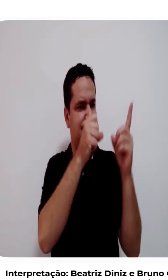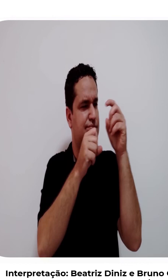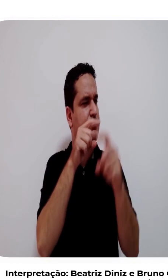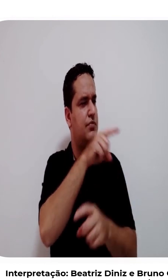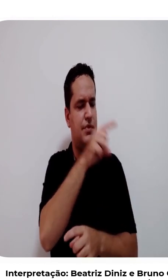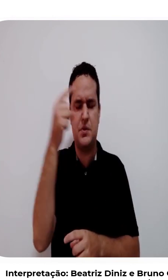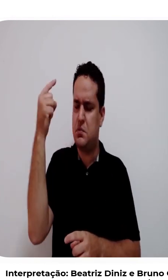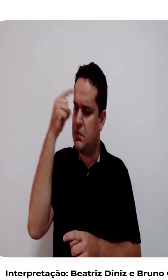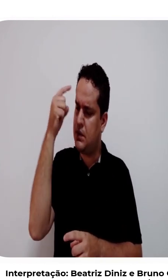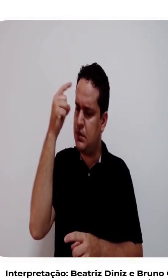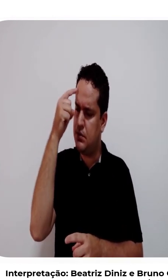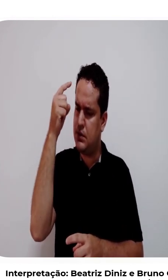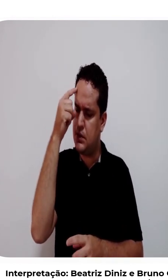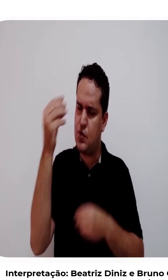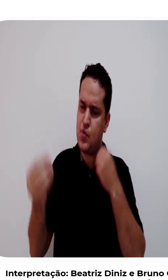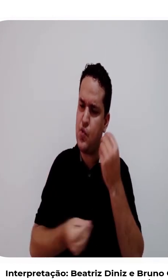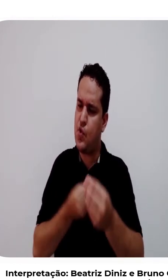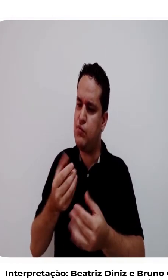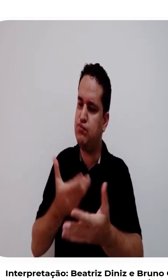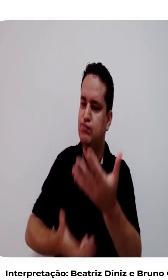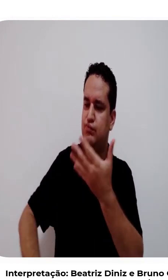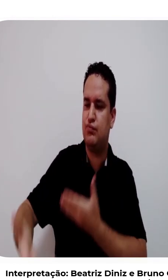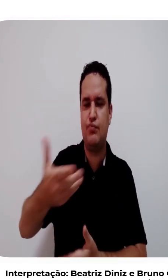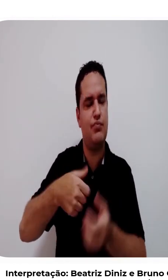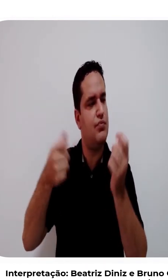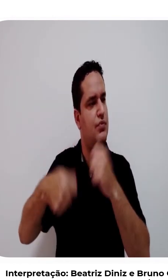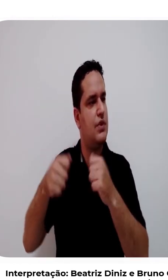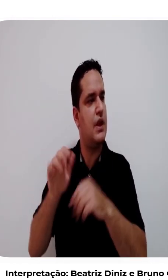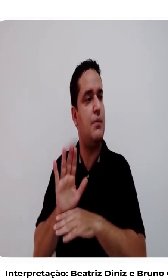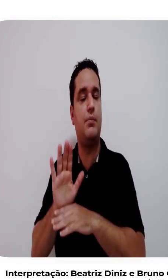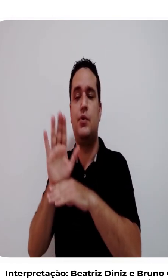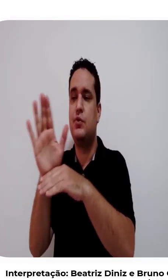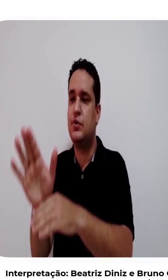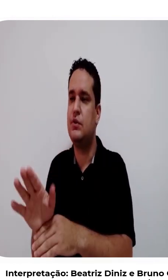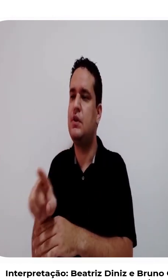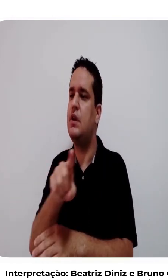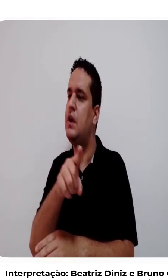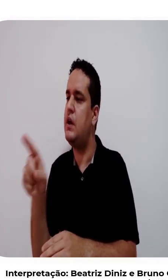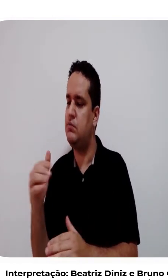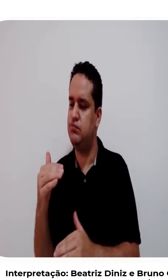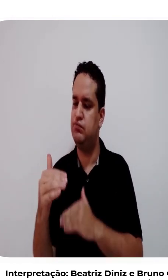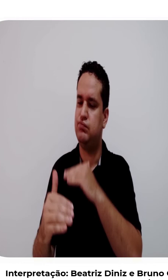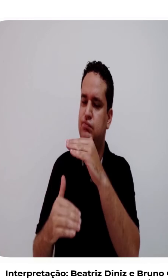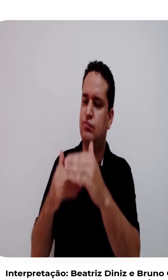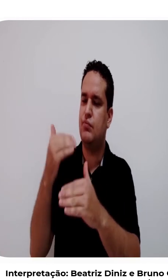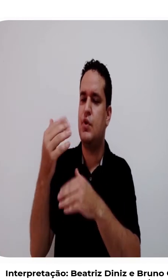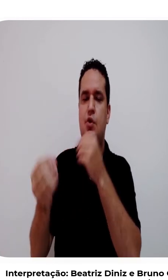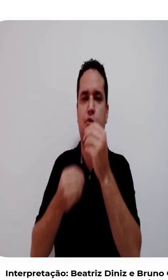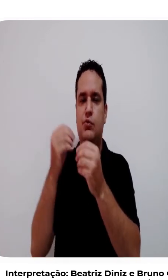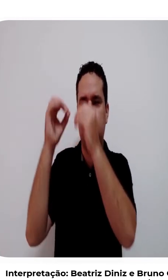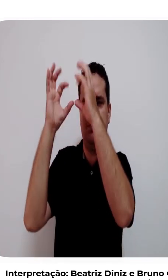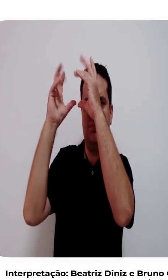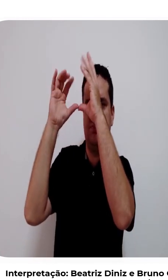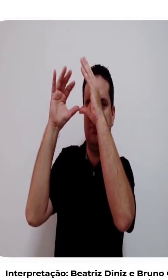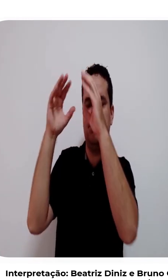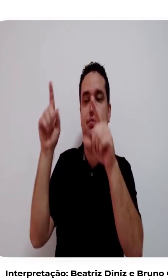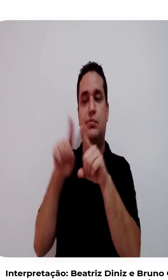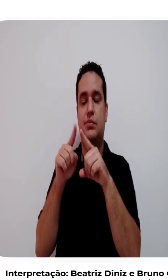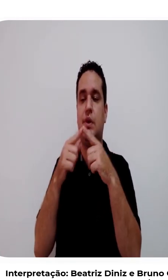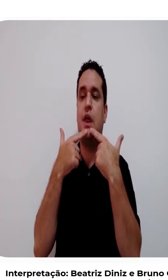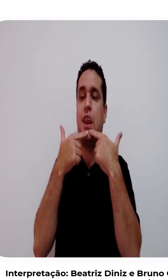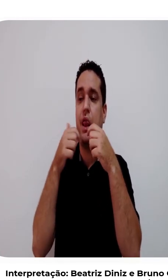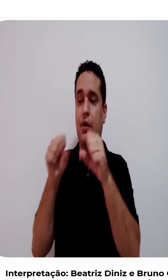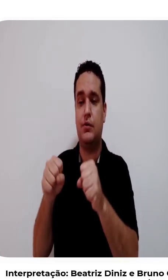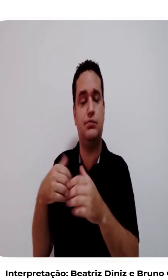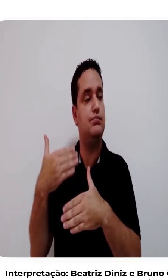processos cognitivos e linguísticos que interferem no desenvolvimento e aprendizagem da língua escrita. Vocês têm buscado elaborar e enviar